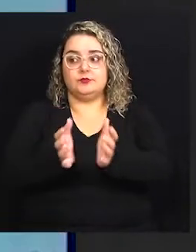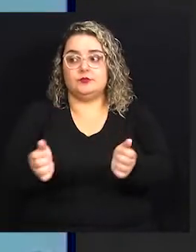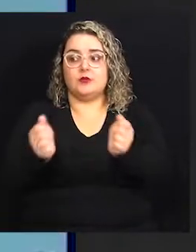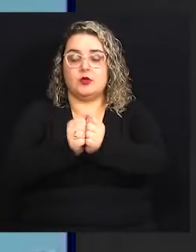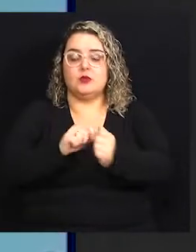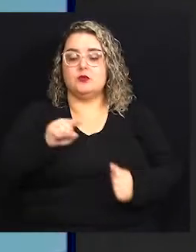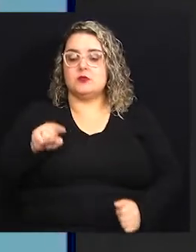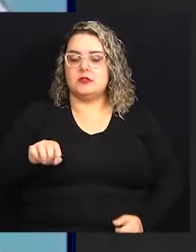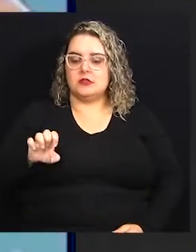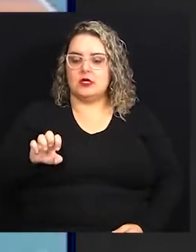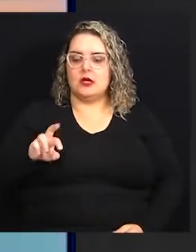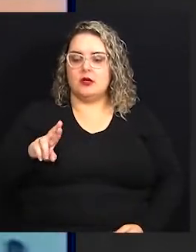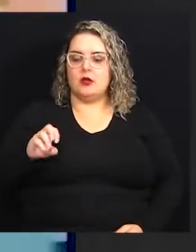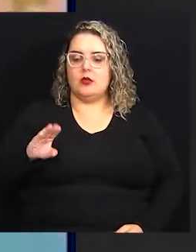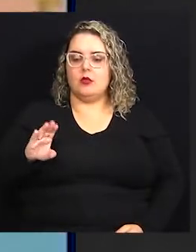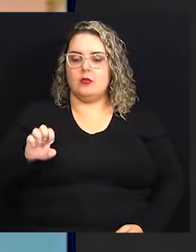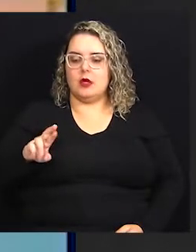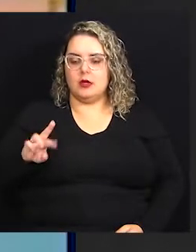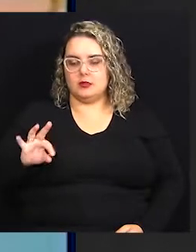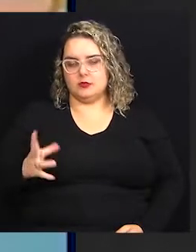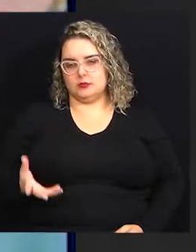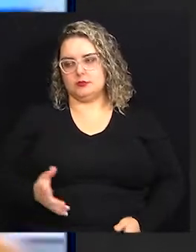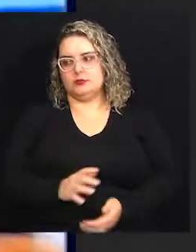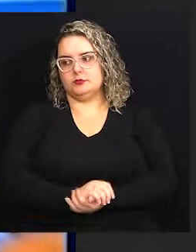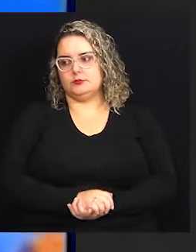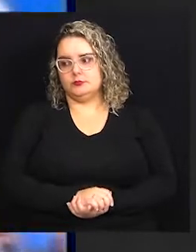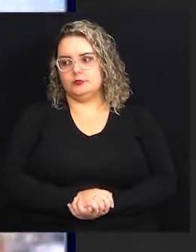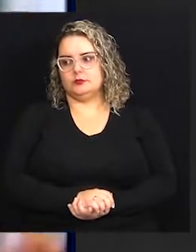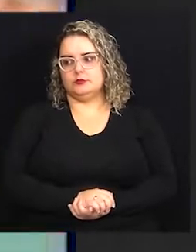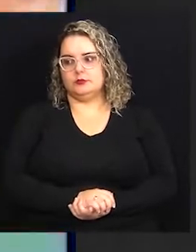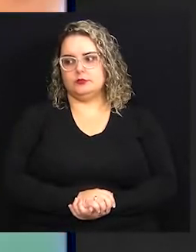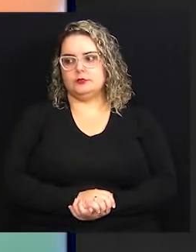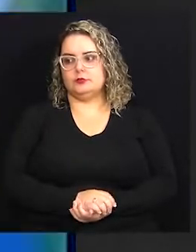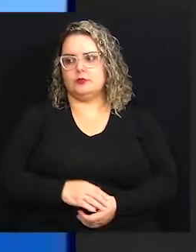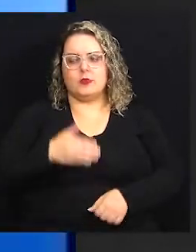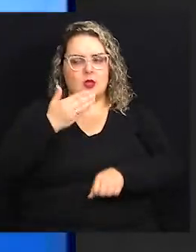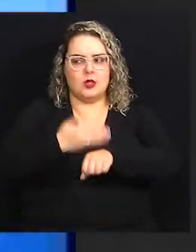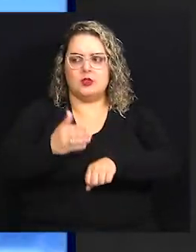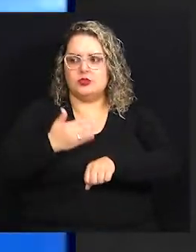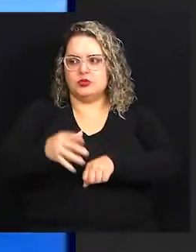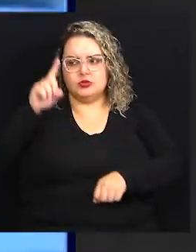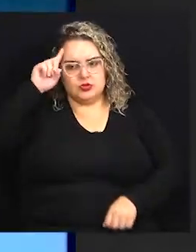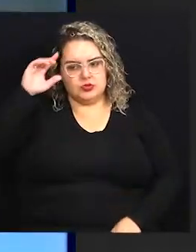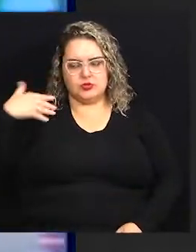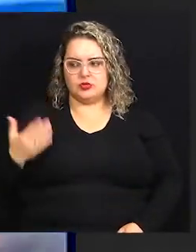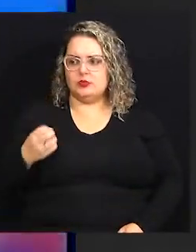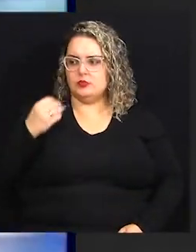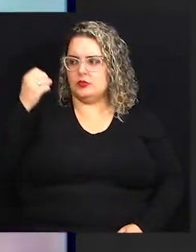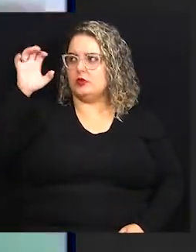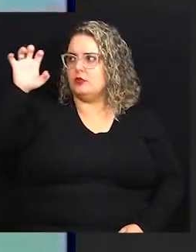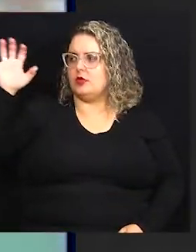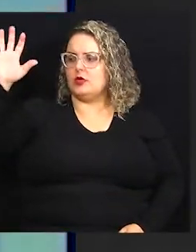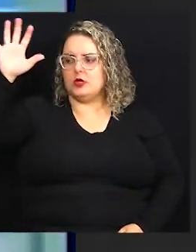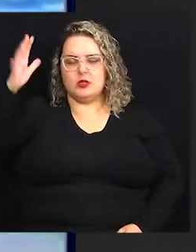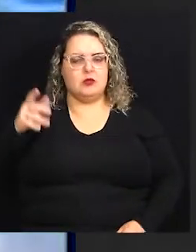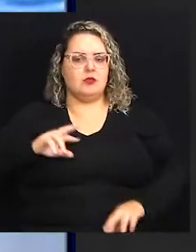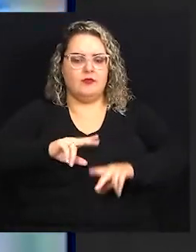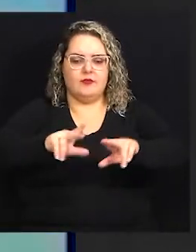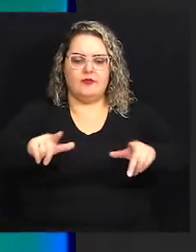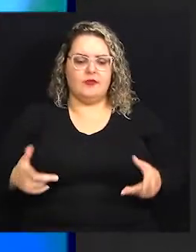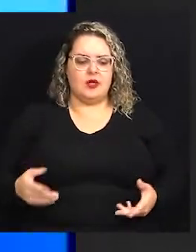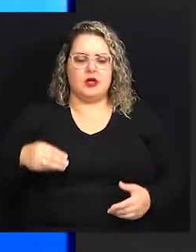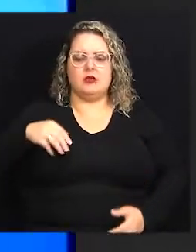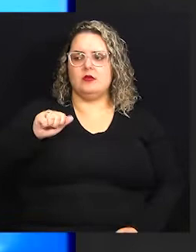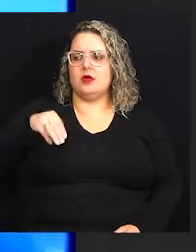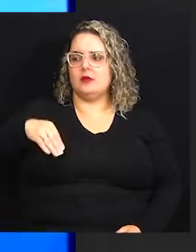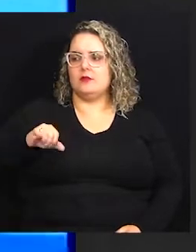Roberto. Né? Então, era treinamento diários, viagens para a Europa, missões com seleções. Então, a